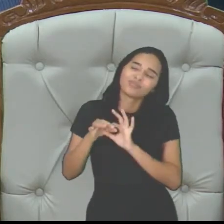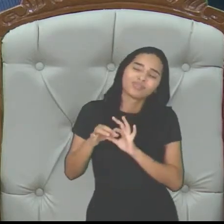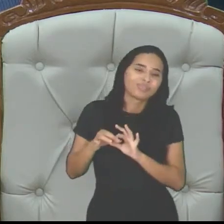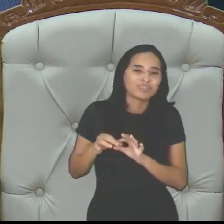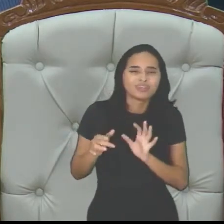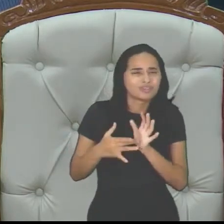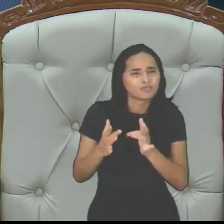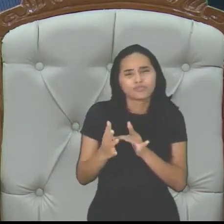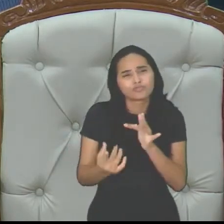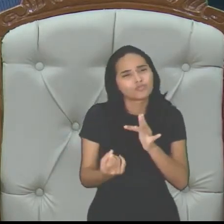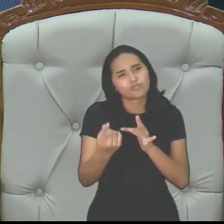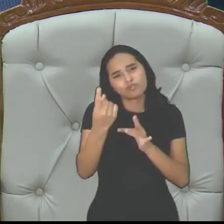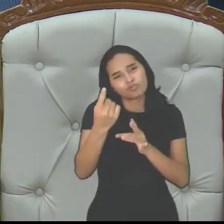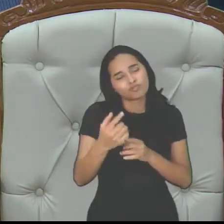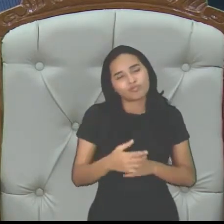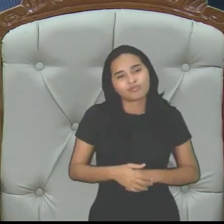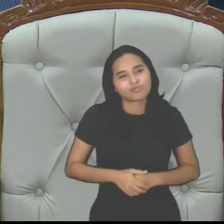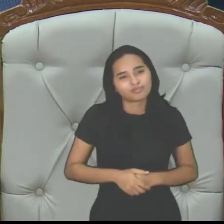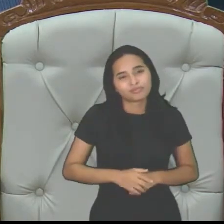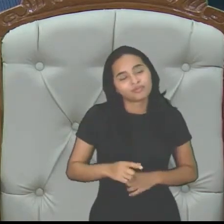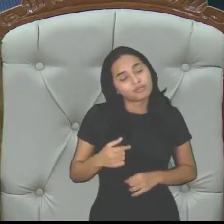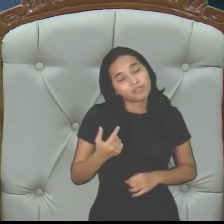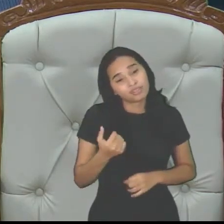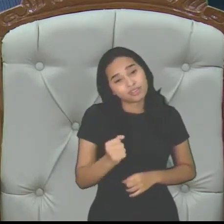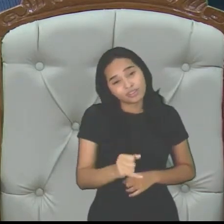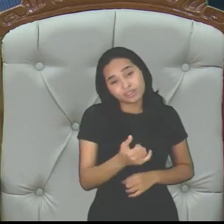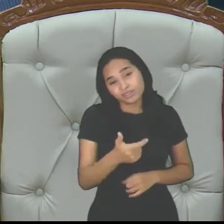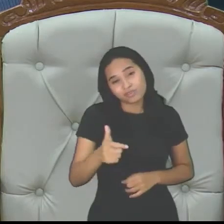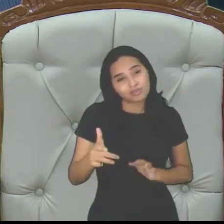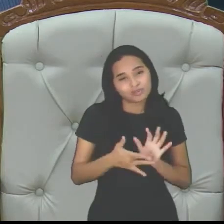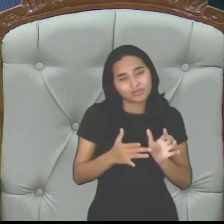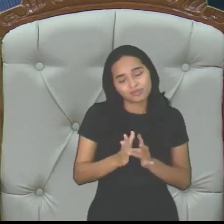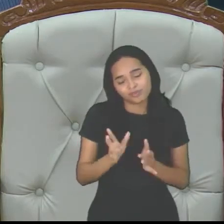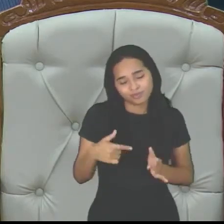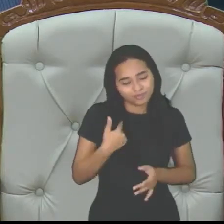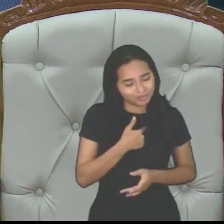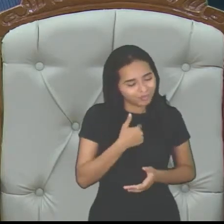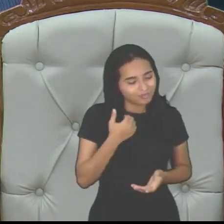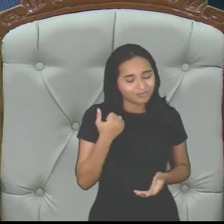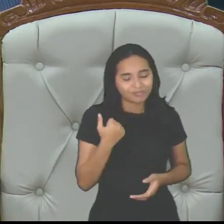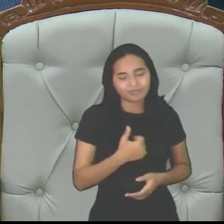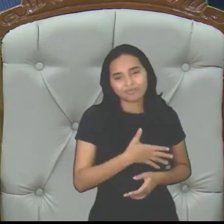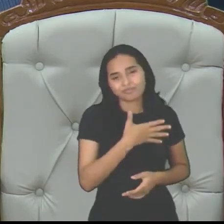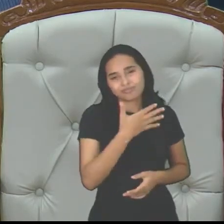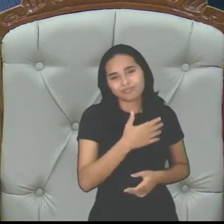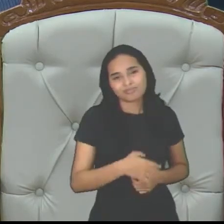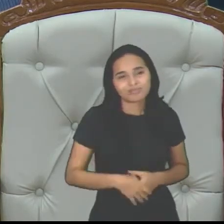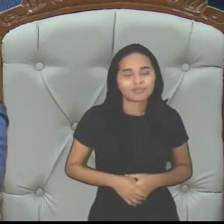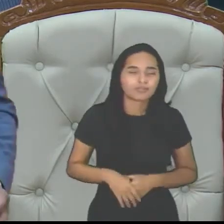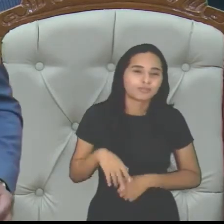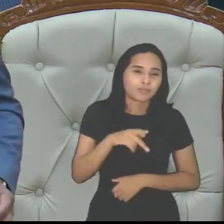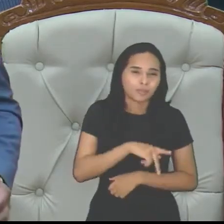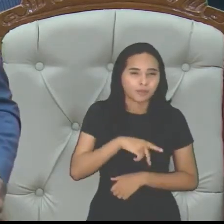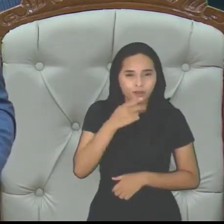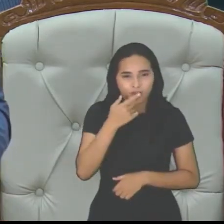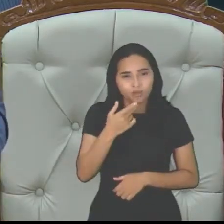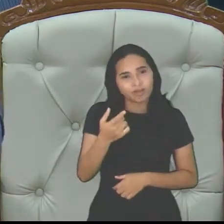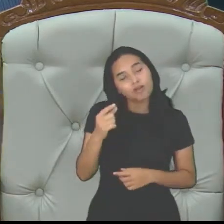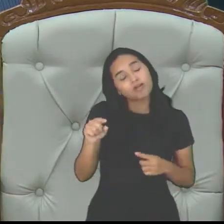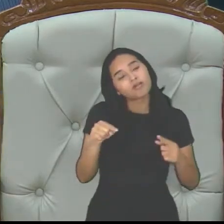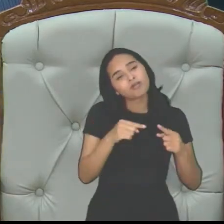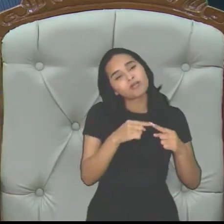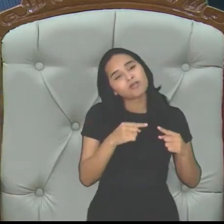não for Cristo, nós não somos nada. E o que Paulo está falando, segundo